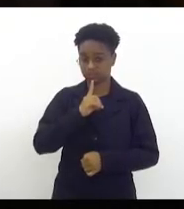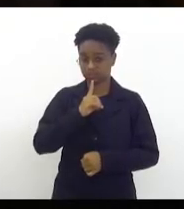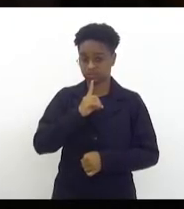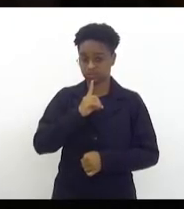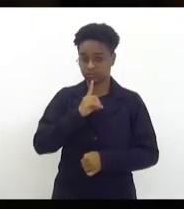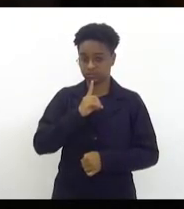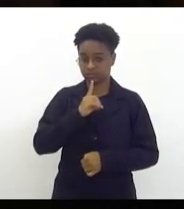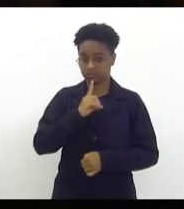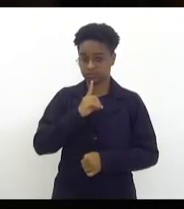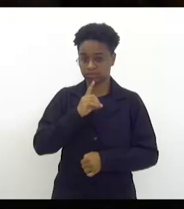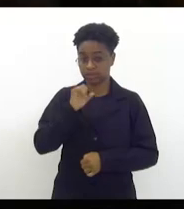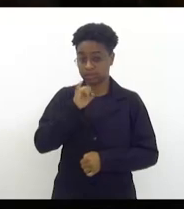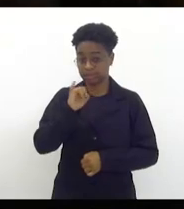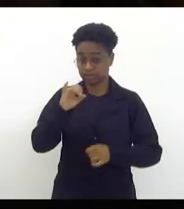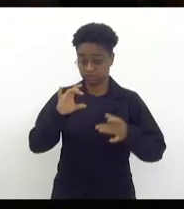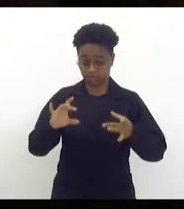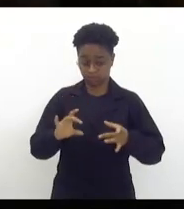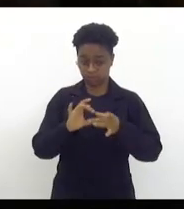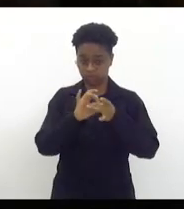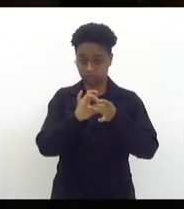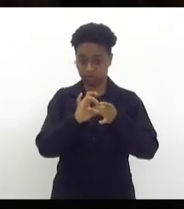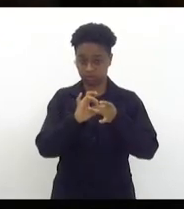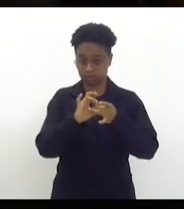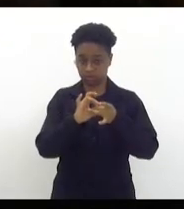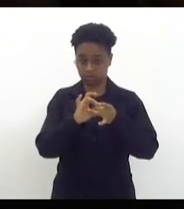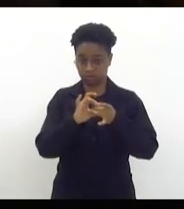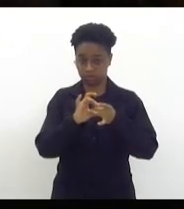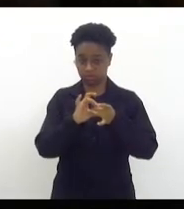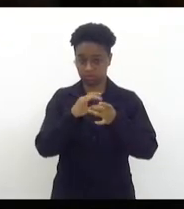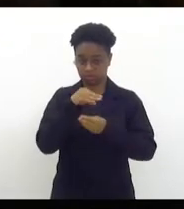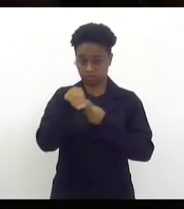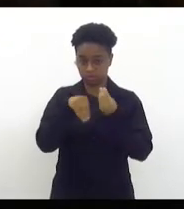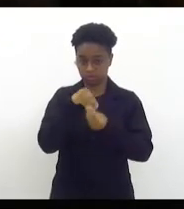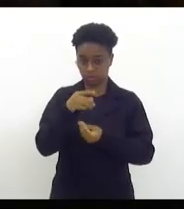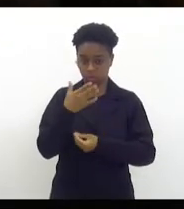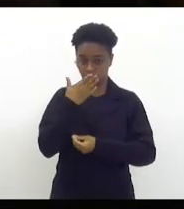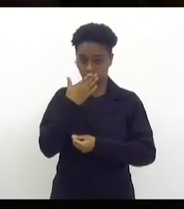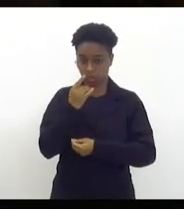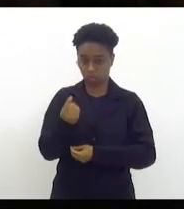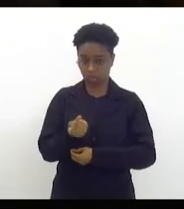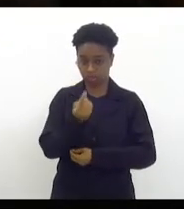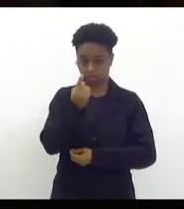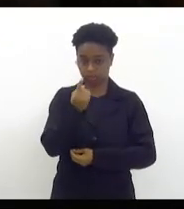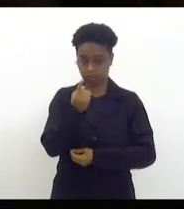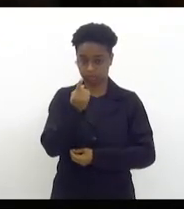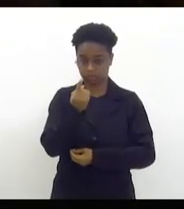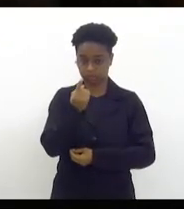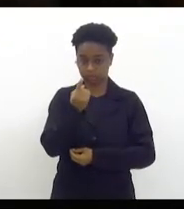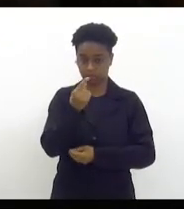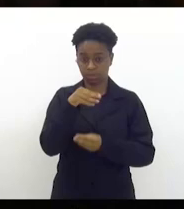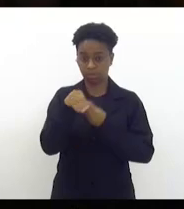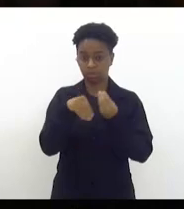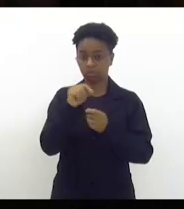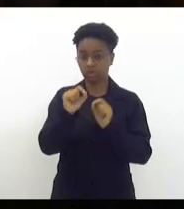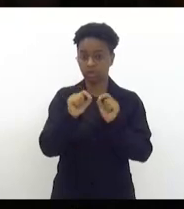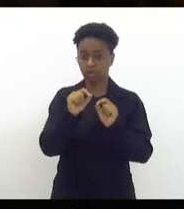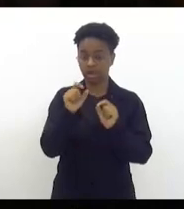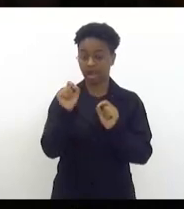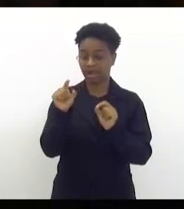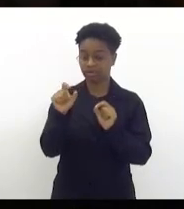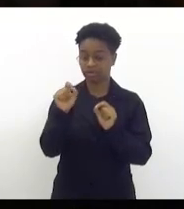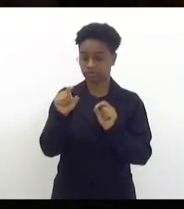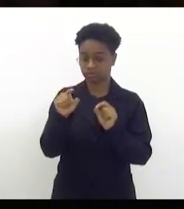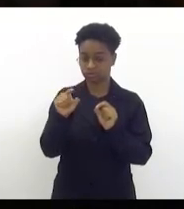quando se fundem numa cor só, senhor presidente, vira azul.